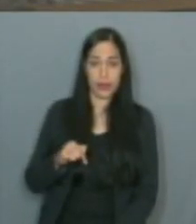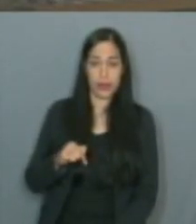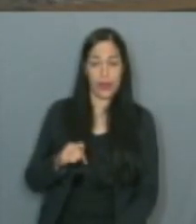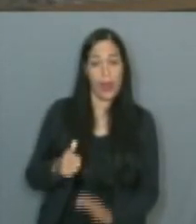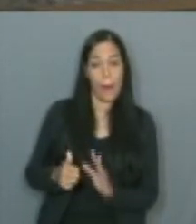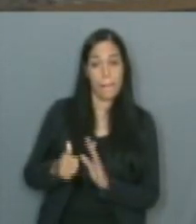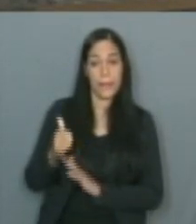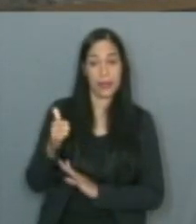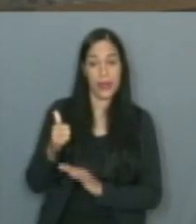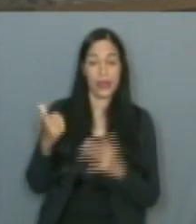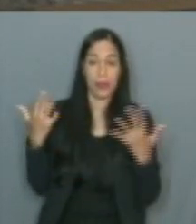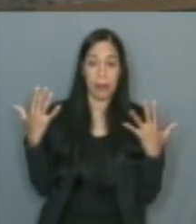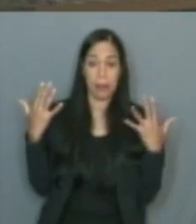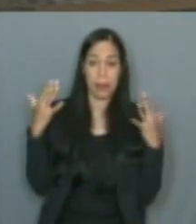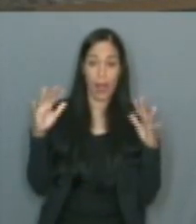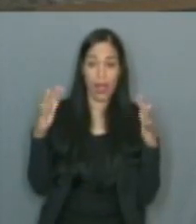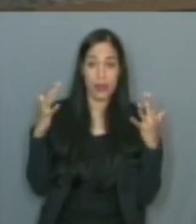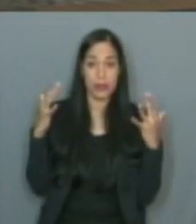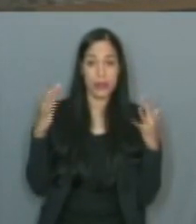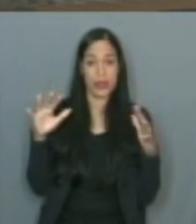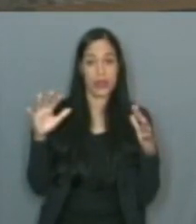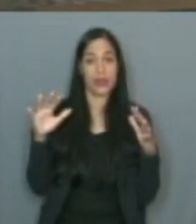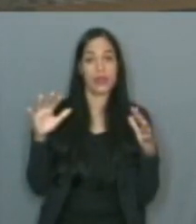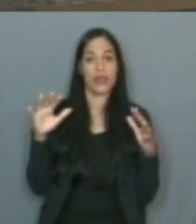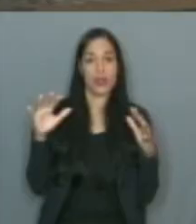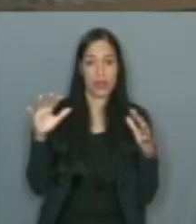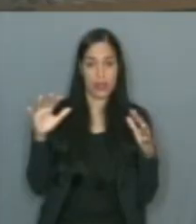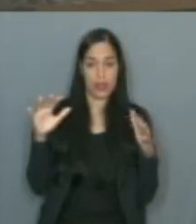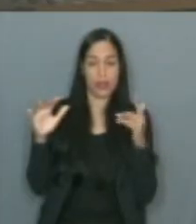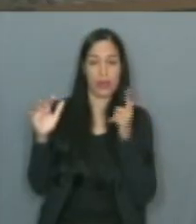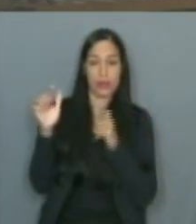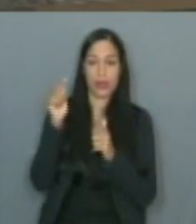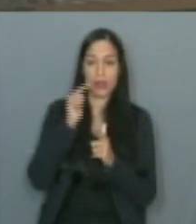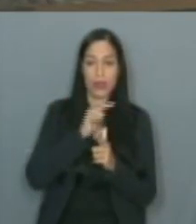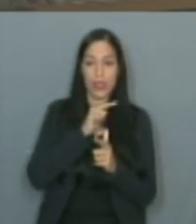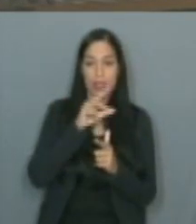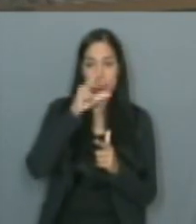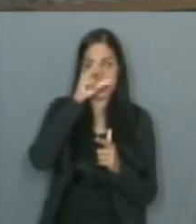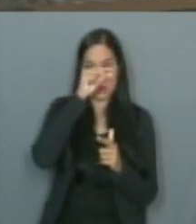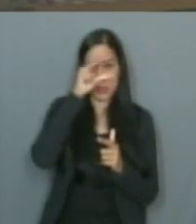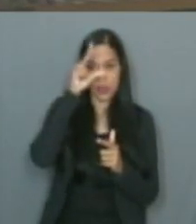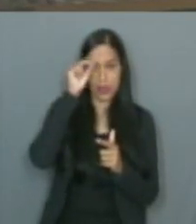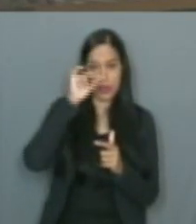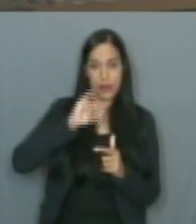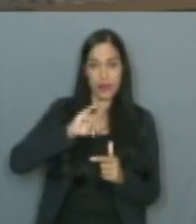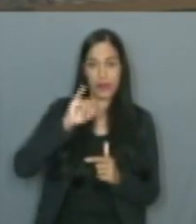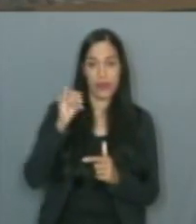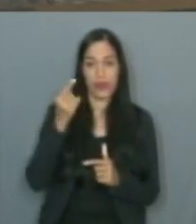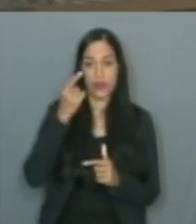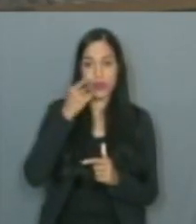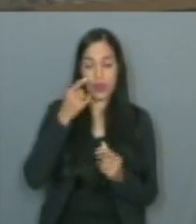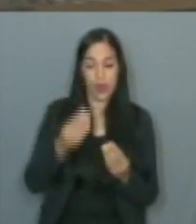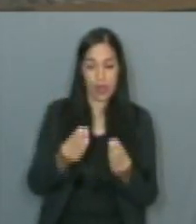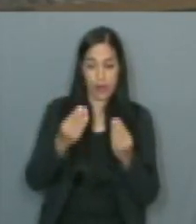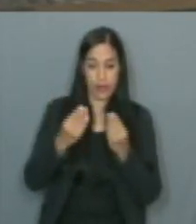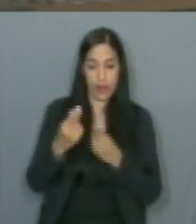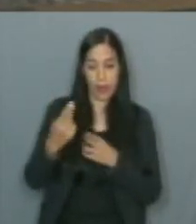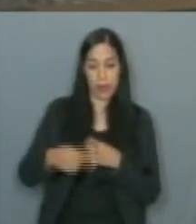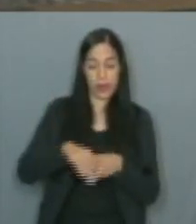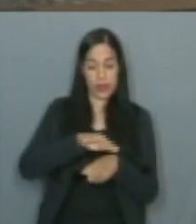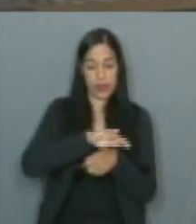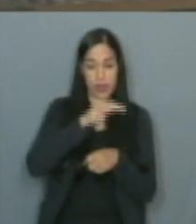para parabenizar o gol de placa do prefeito João Campos ao enviar para essa